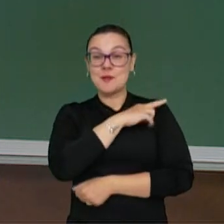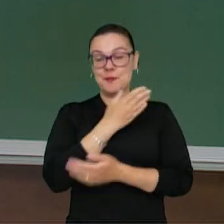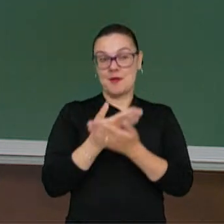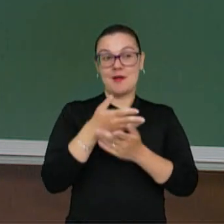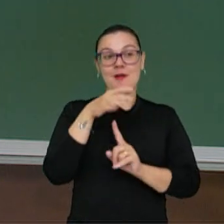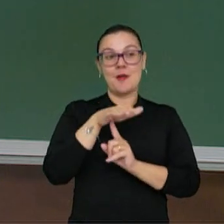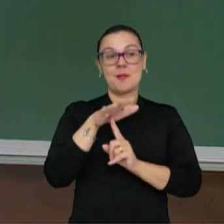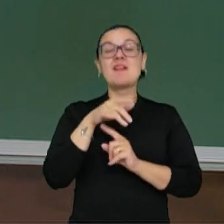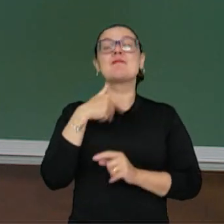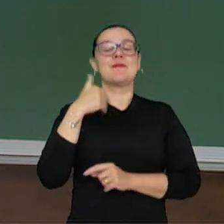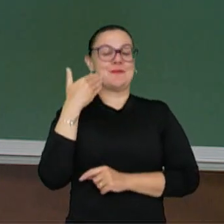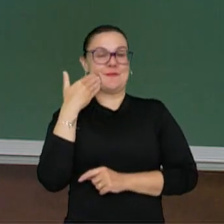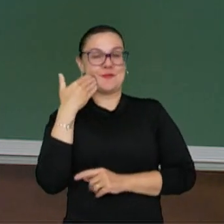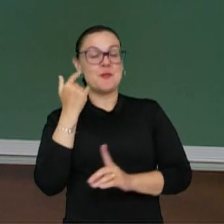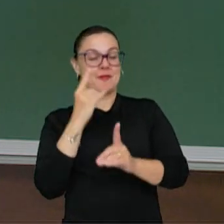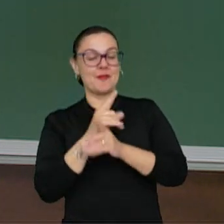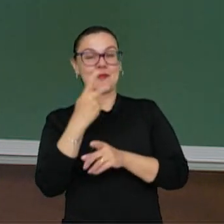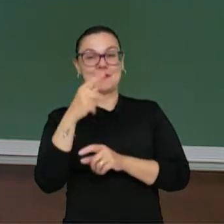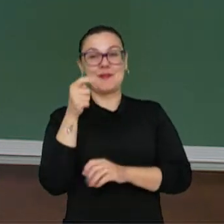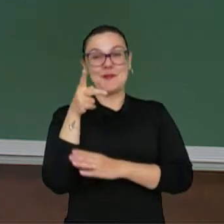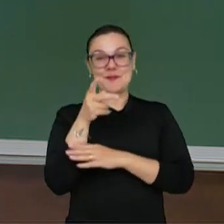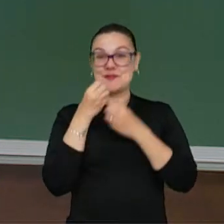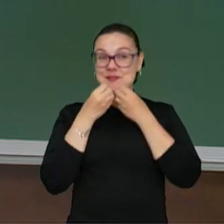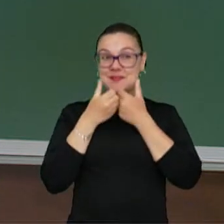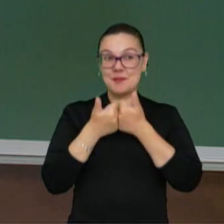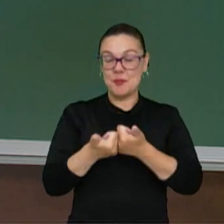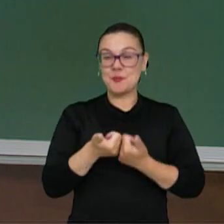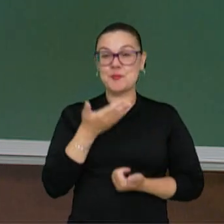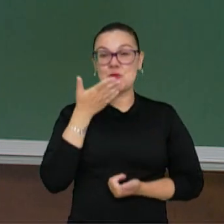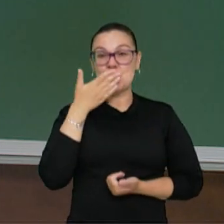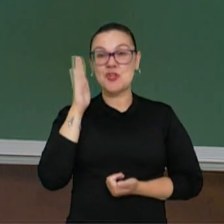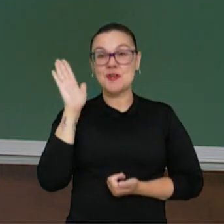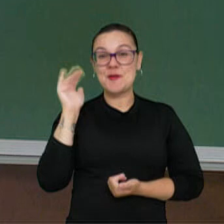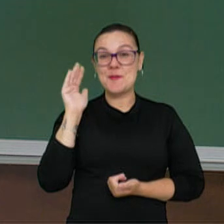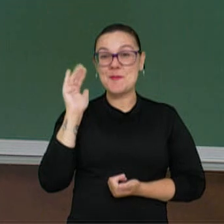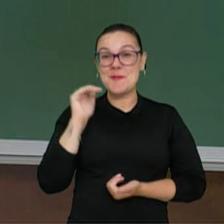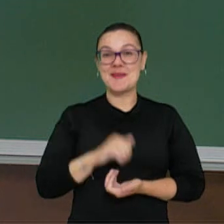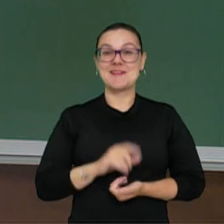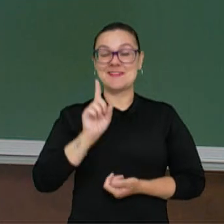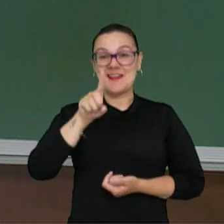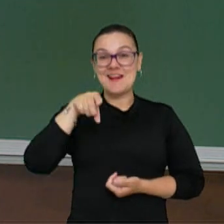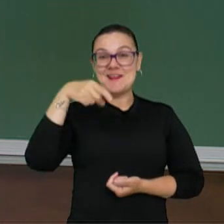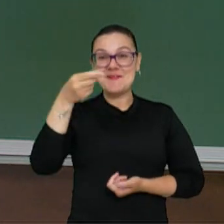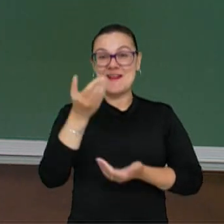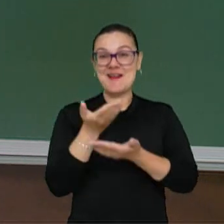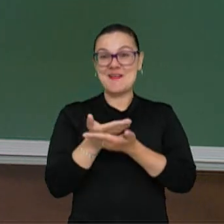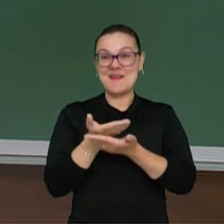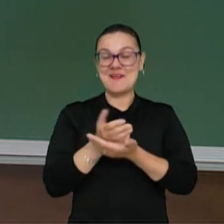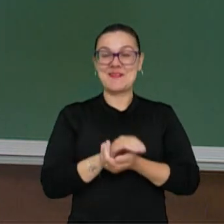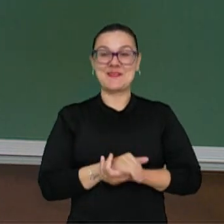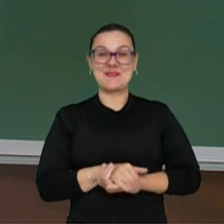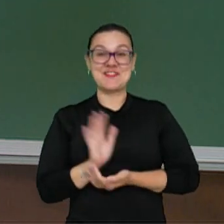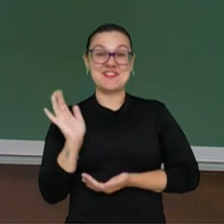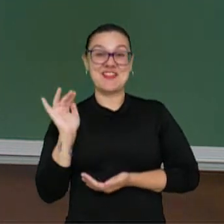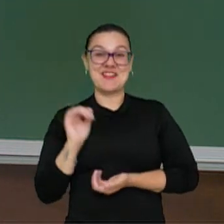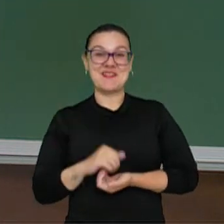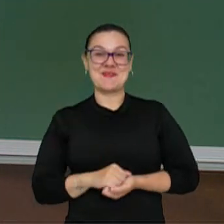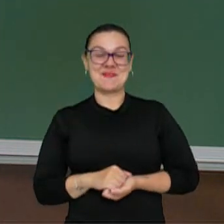ali e eu vou saber e eu quero ver o teu vídeo, tá bom? Um beijo pra você e até a nossa próxima aula.